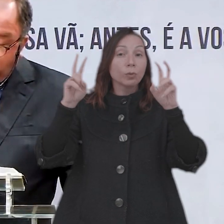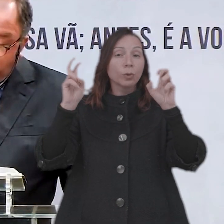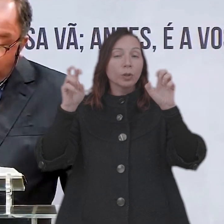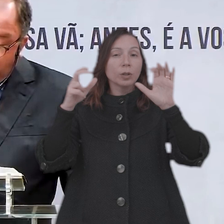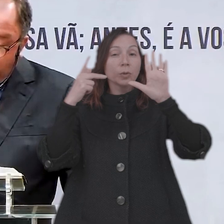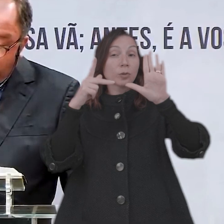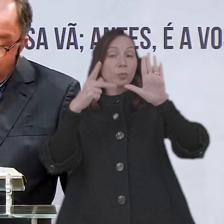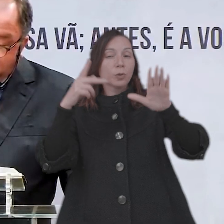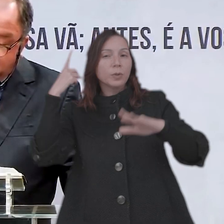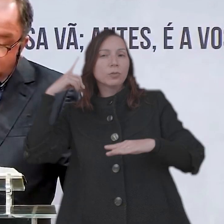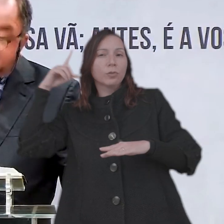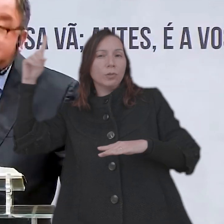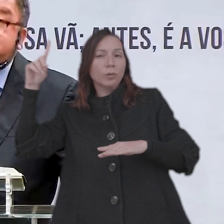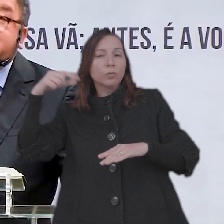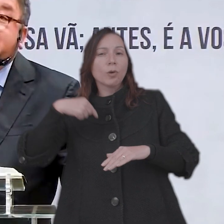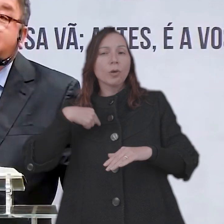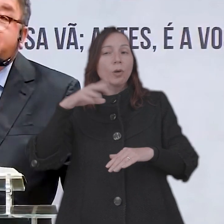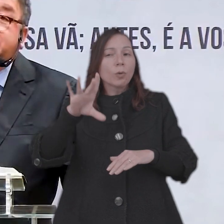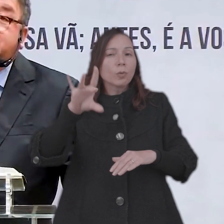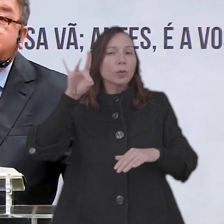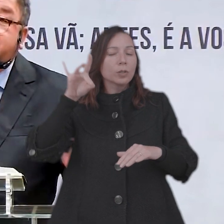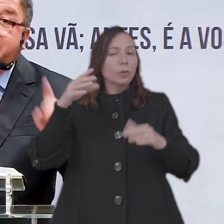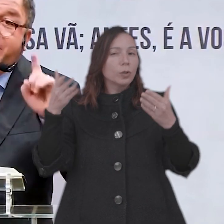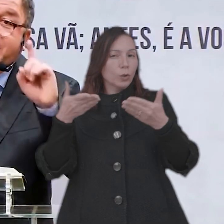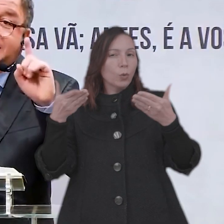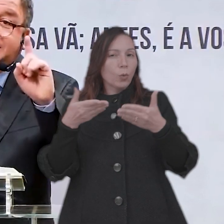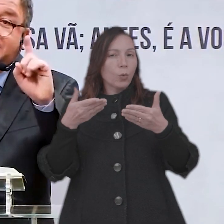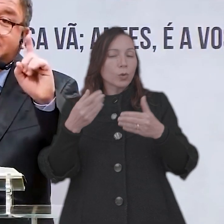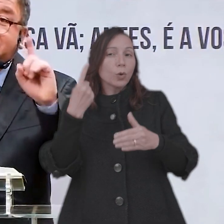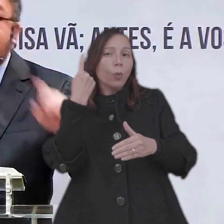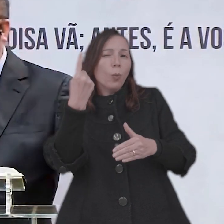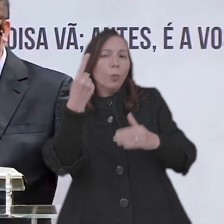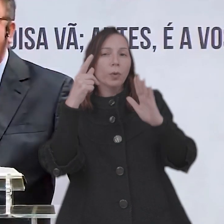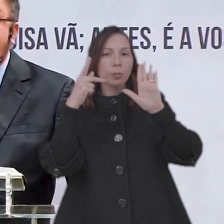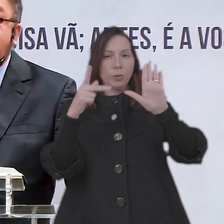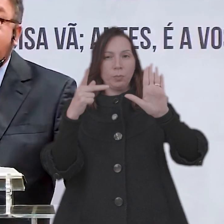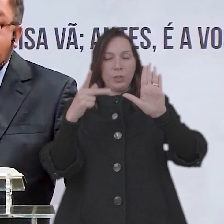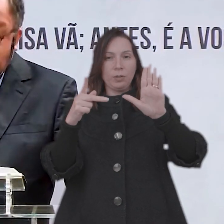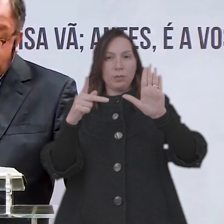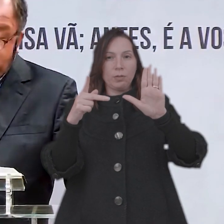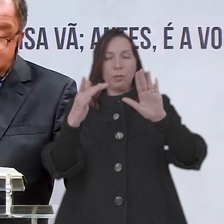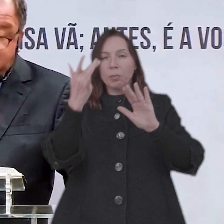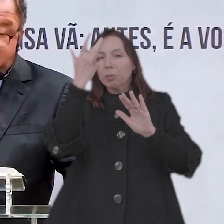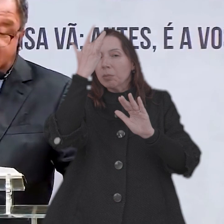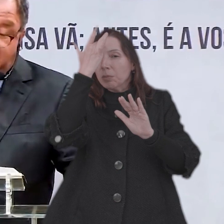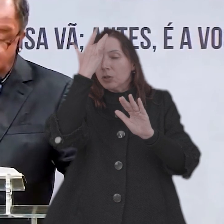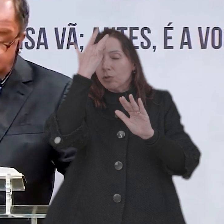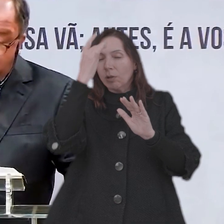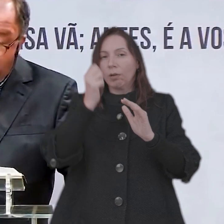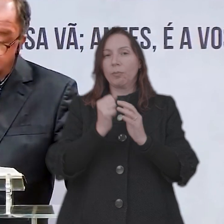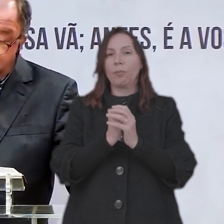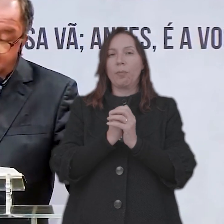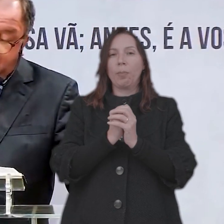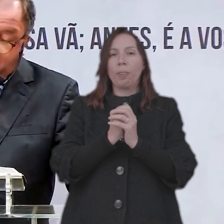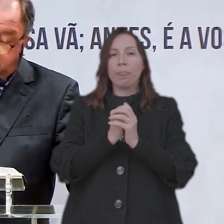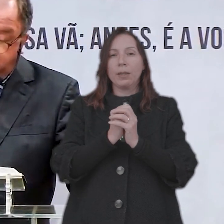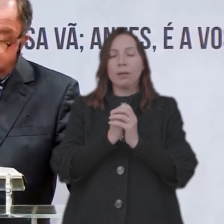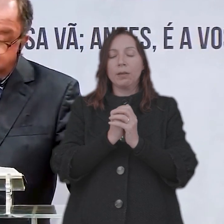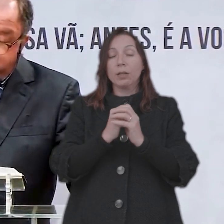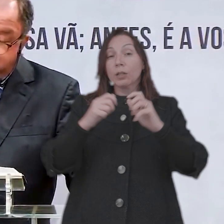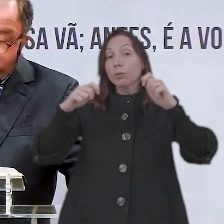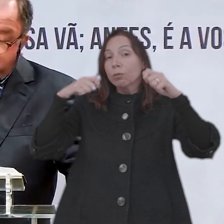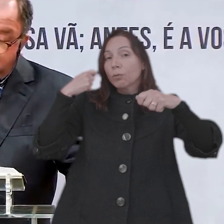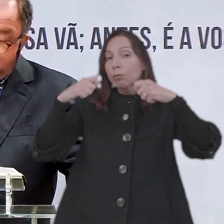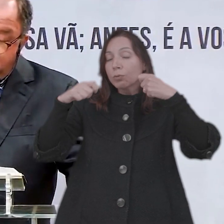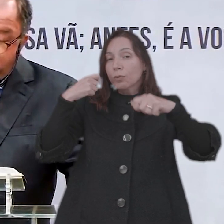escolhi aqui, Deus colocou no meu coração para a gente meditar hoje sobre uma promessa que está aqui no Salmo 31,